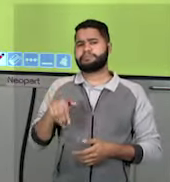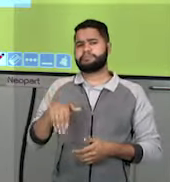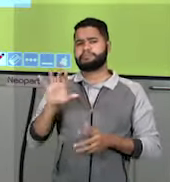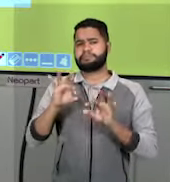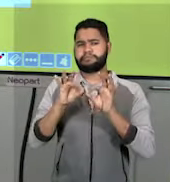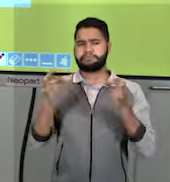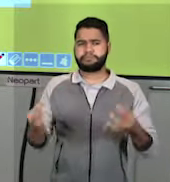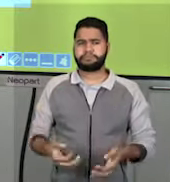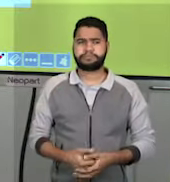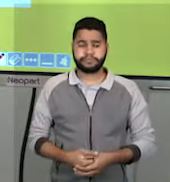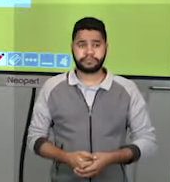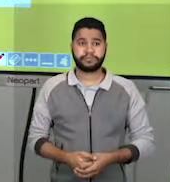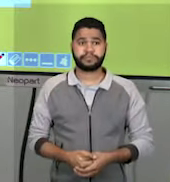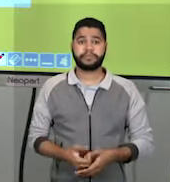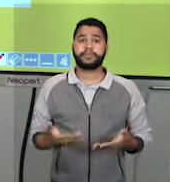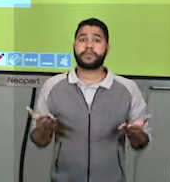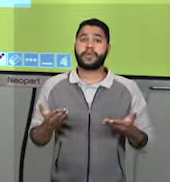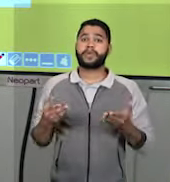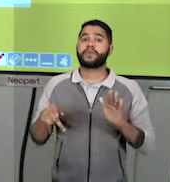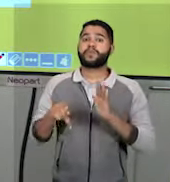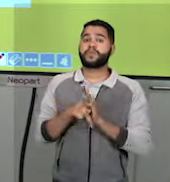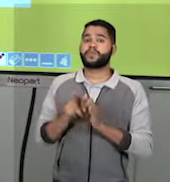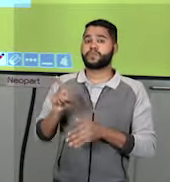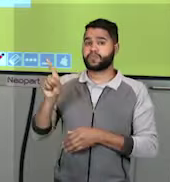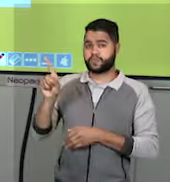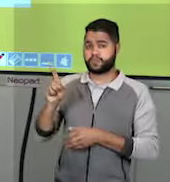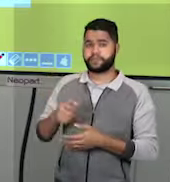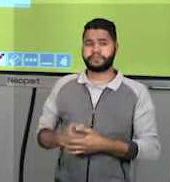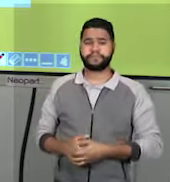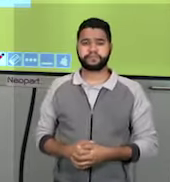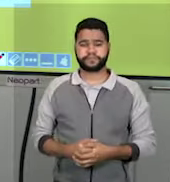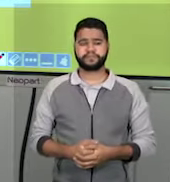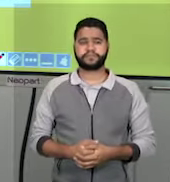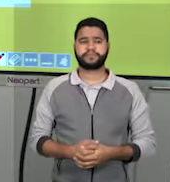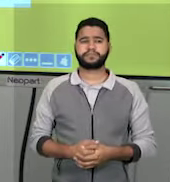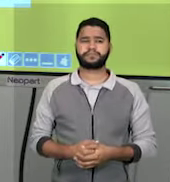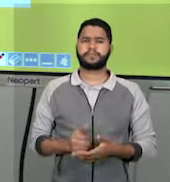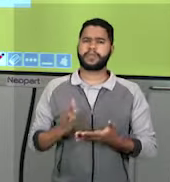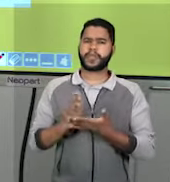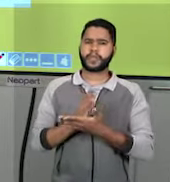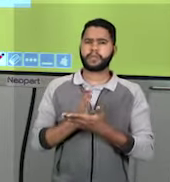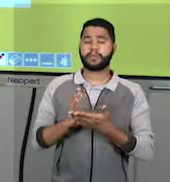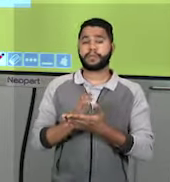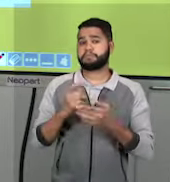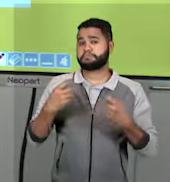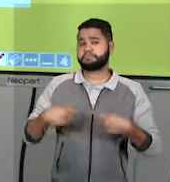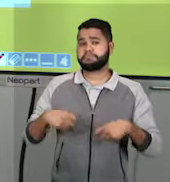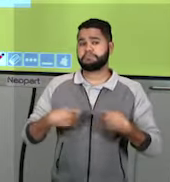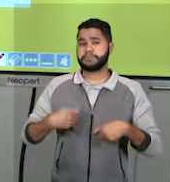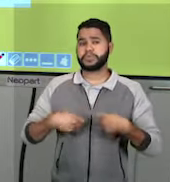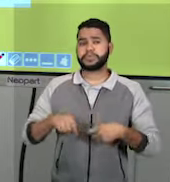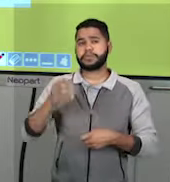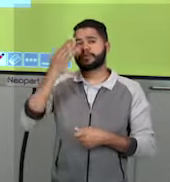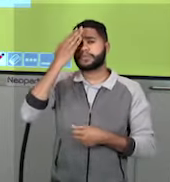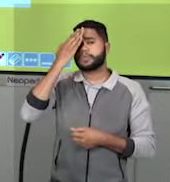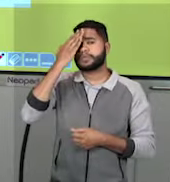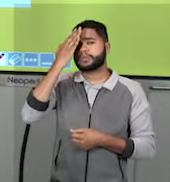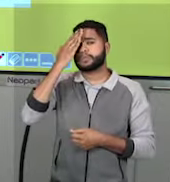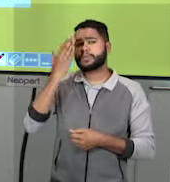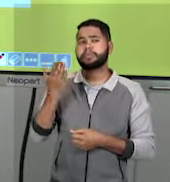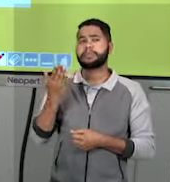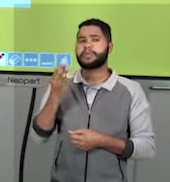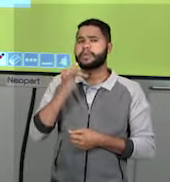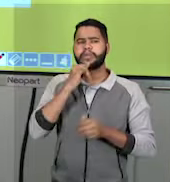delas. Agora, as propriedades. Em alguns casos, precisa de sabermos